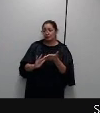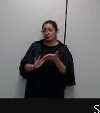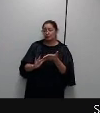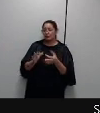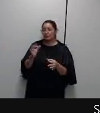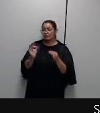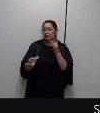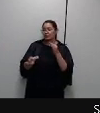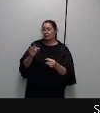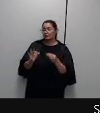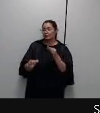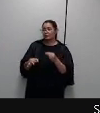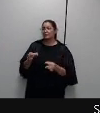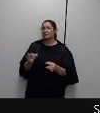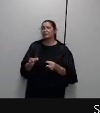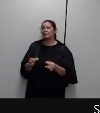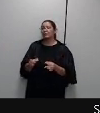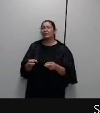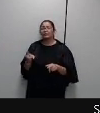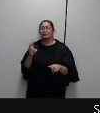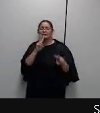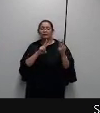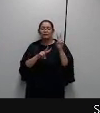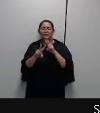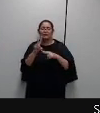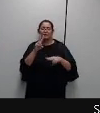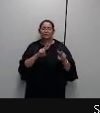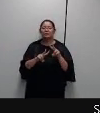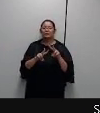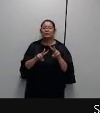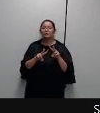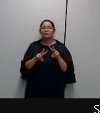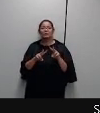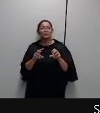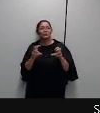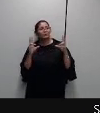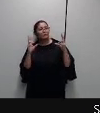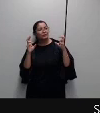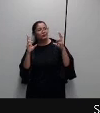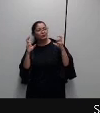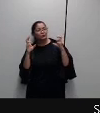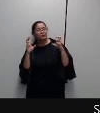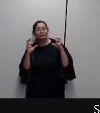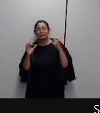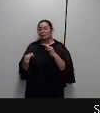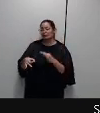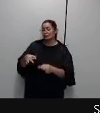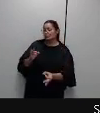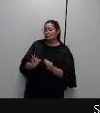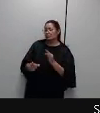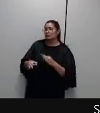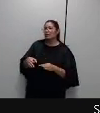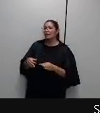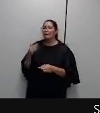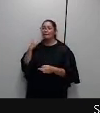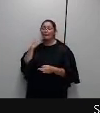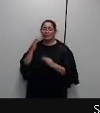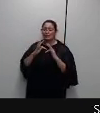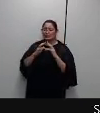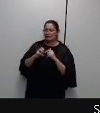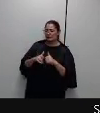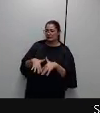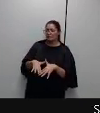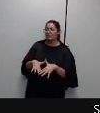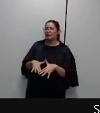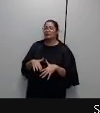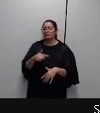analisar os contornos do título executivo judicial implica em violação à súmula 7